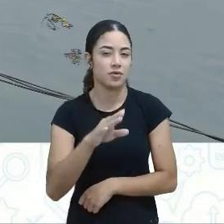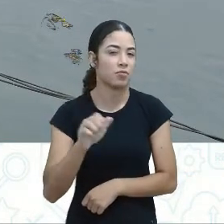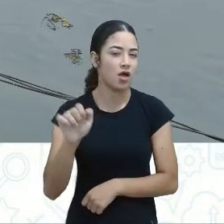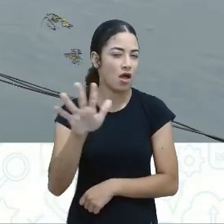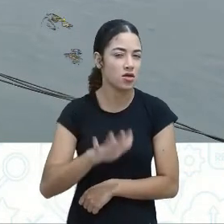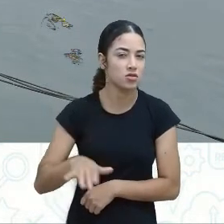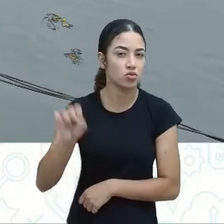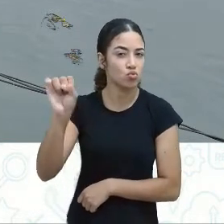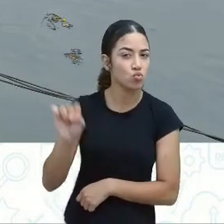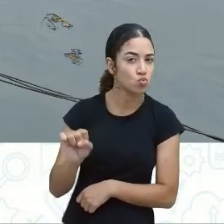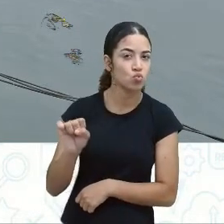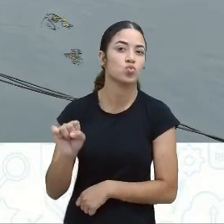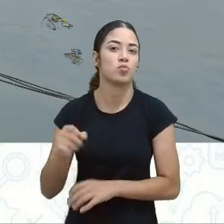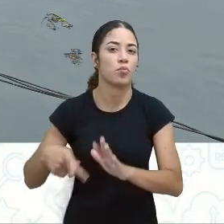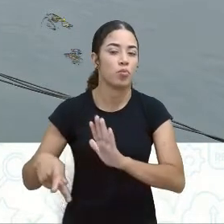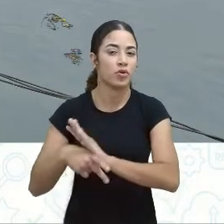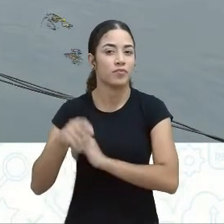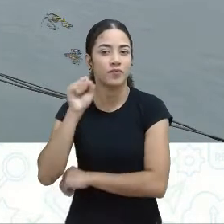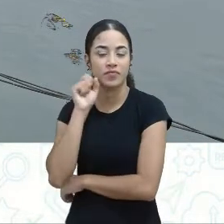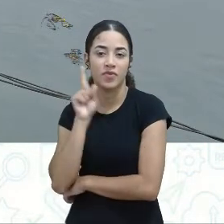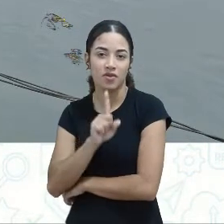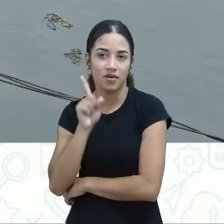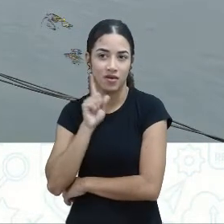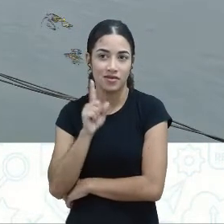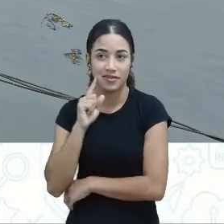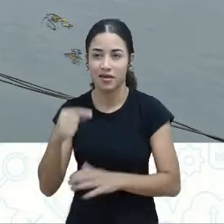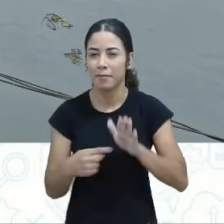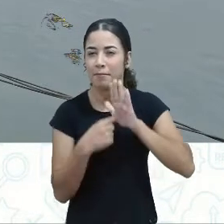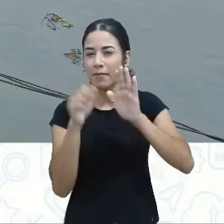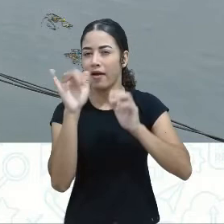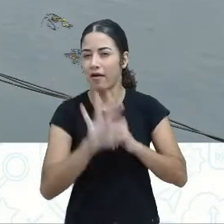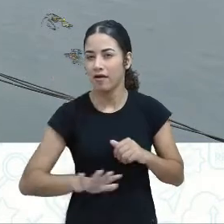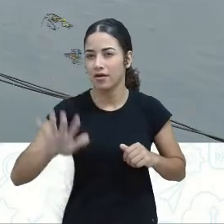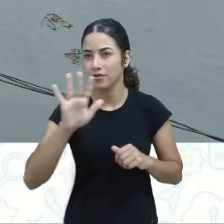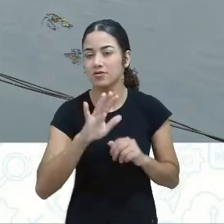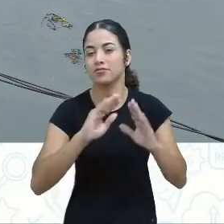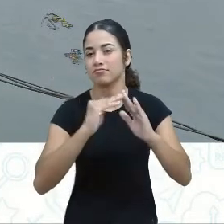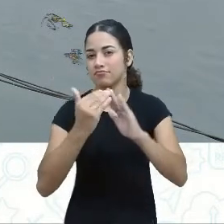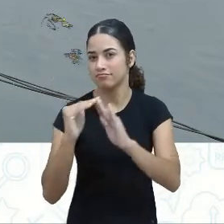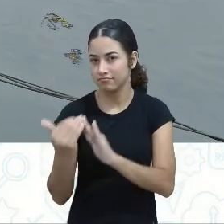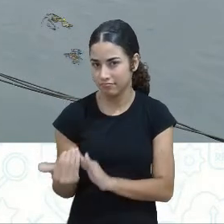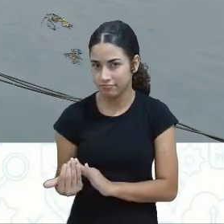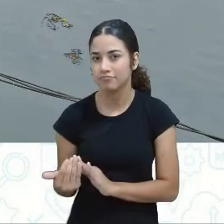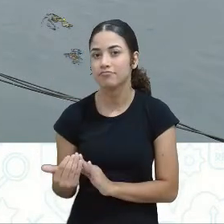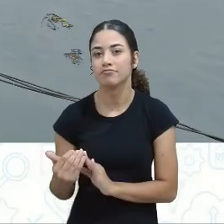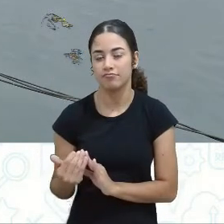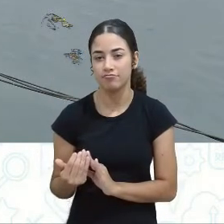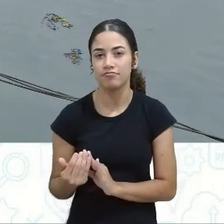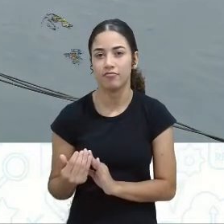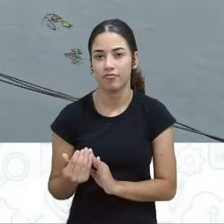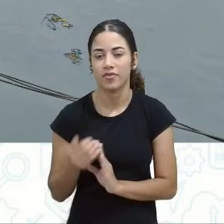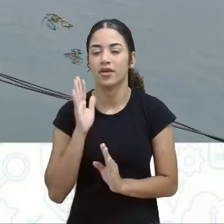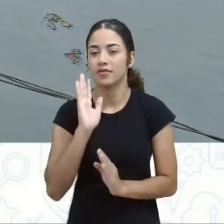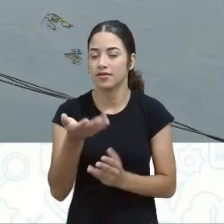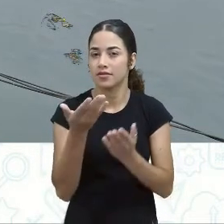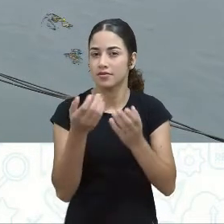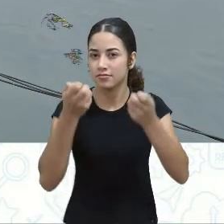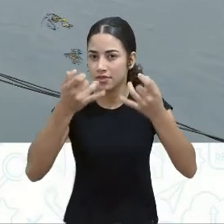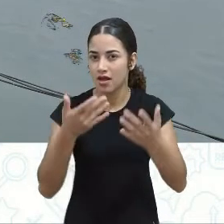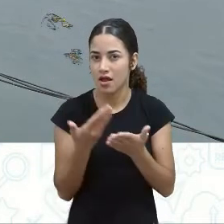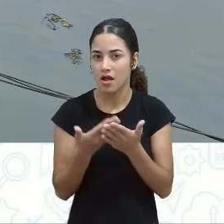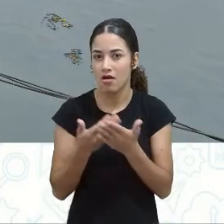Estados Unidos. E aí, quando a professora coloca nessa imagem as periferias, as favelas, professora, eu até falava numa aula com o professor